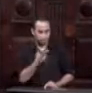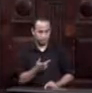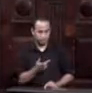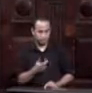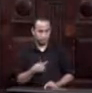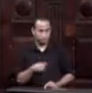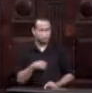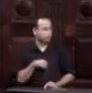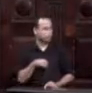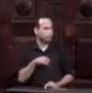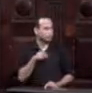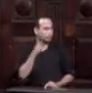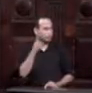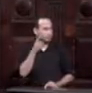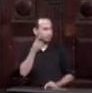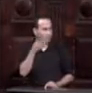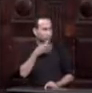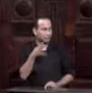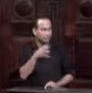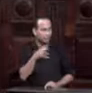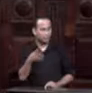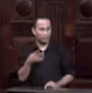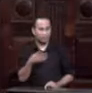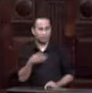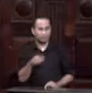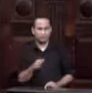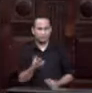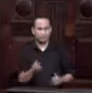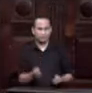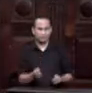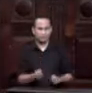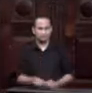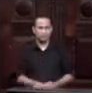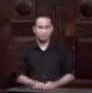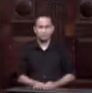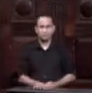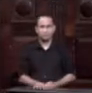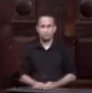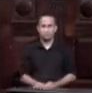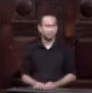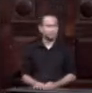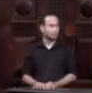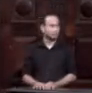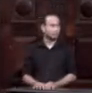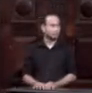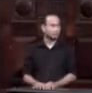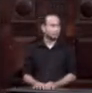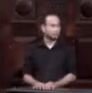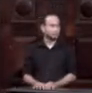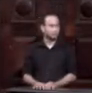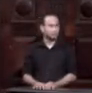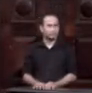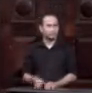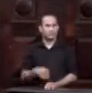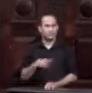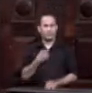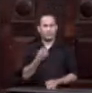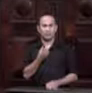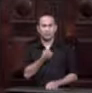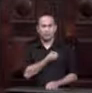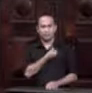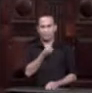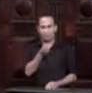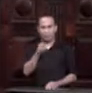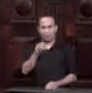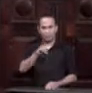Conte Serafini. Bittencourt, ao destaque 44, voto favorável. Está prejudicado até um requerimento de destaque, a emenda 69 da bancada do PSOL